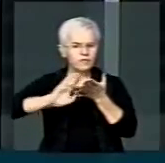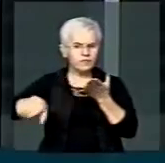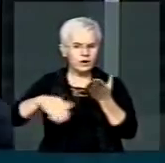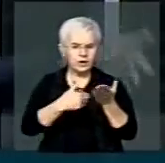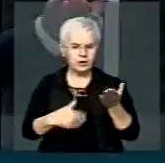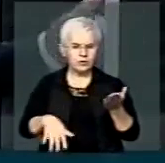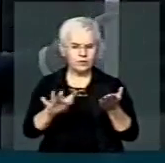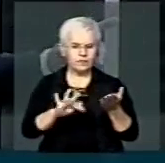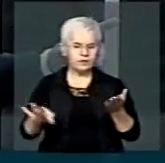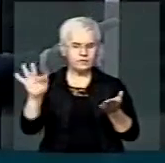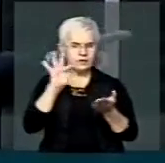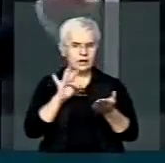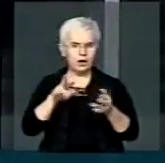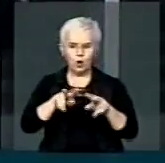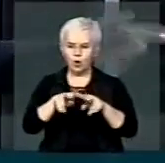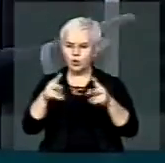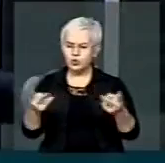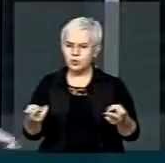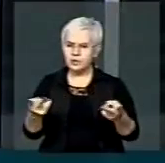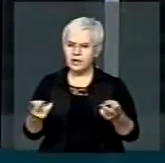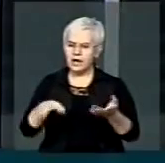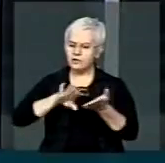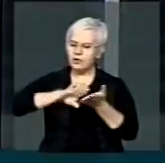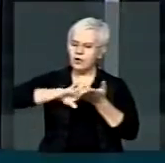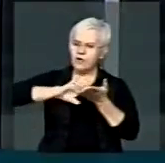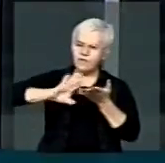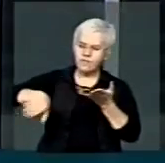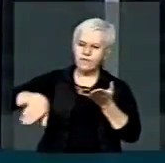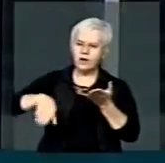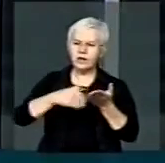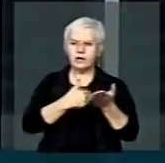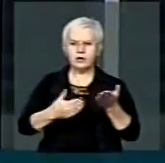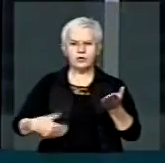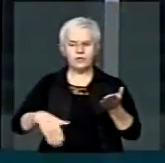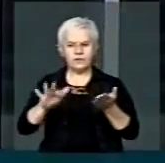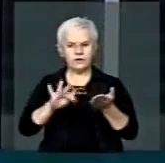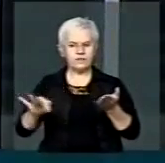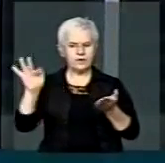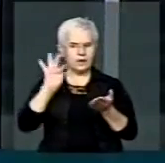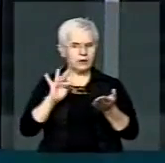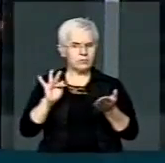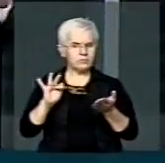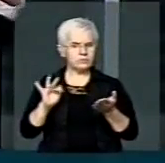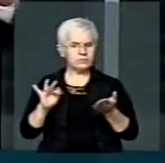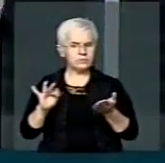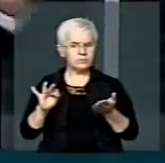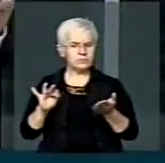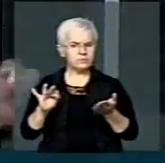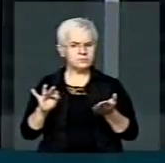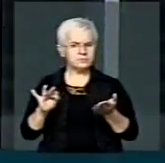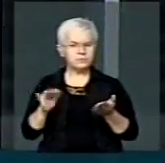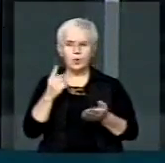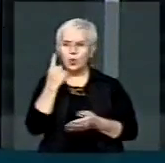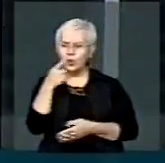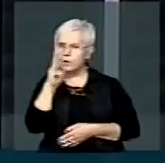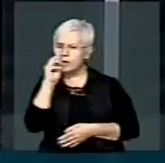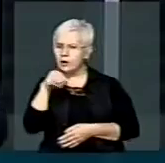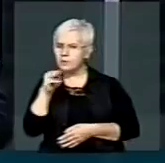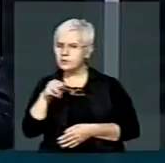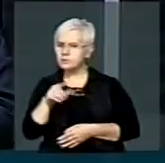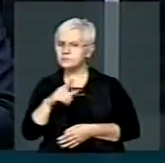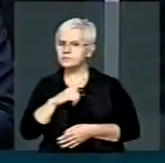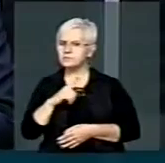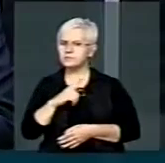ou duplicado ou melhorado durante o governo que nos antecedeu. 1 quilômetro que seja, senhor